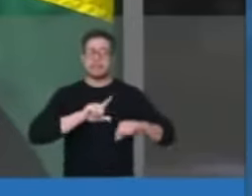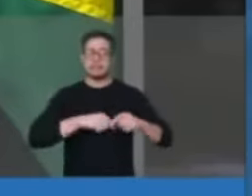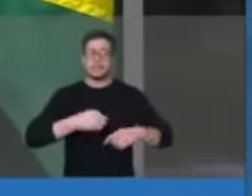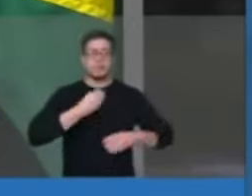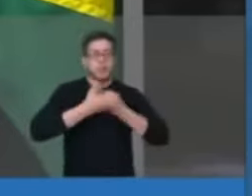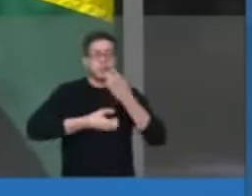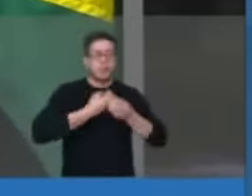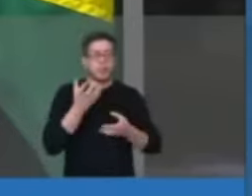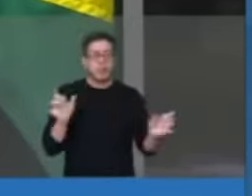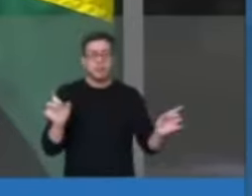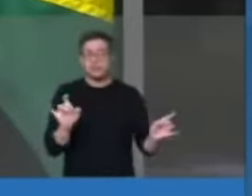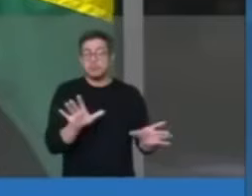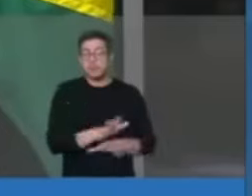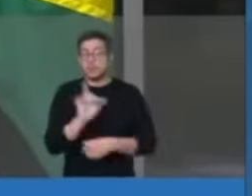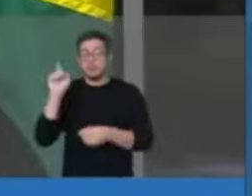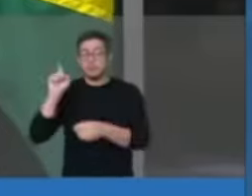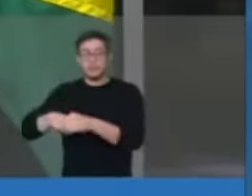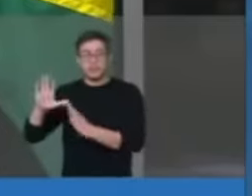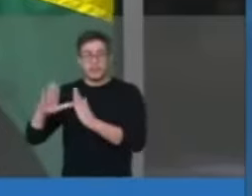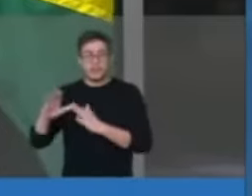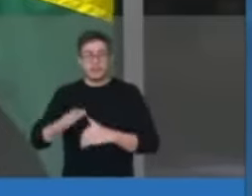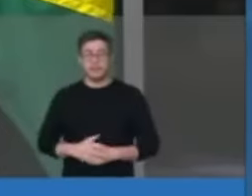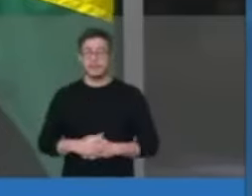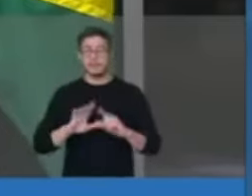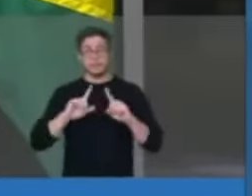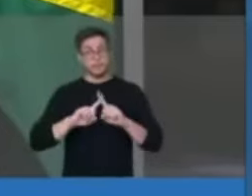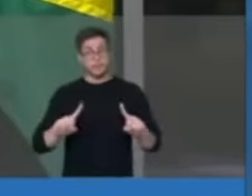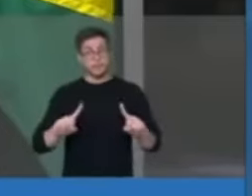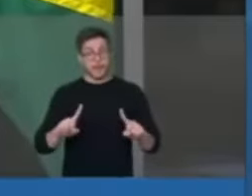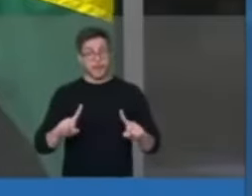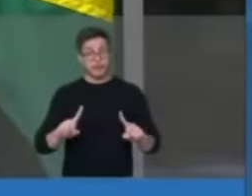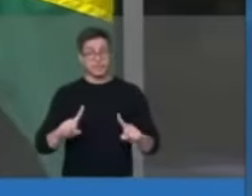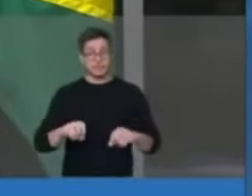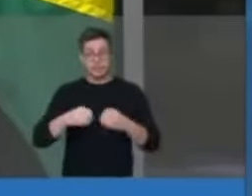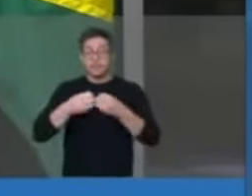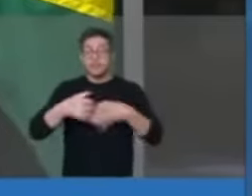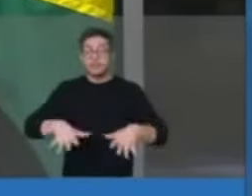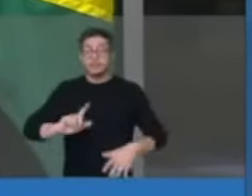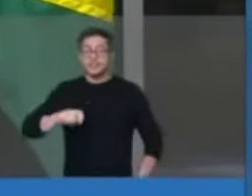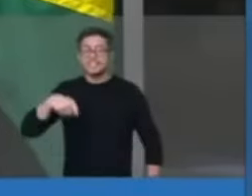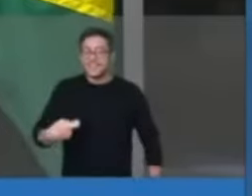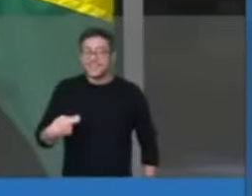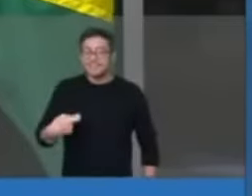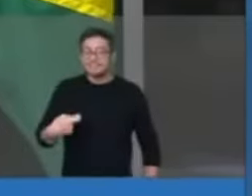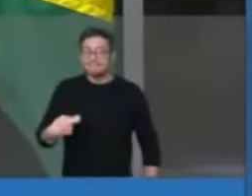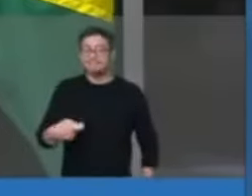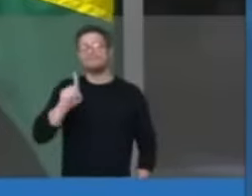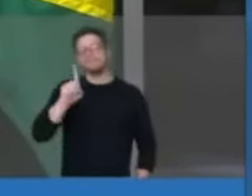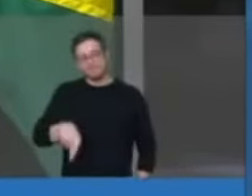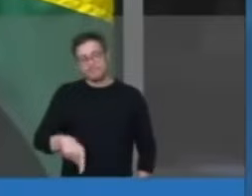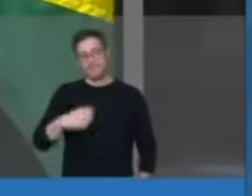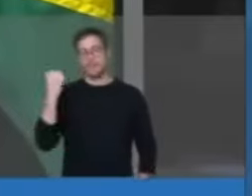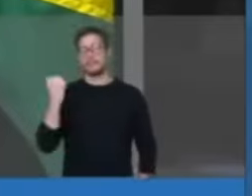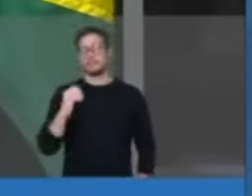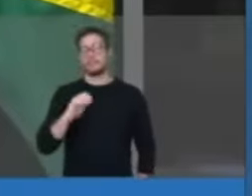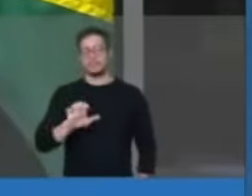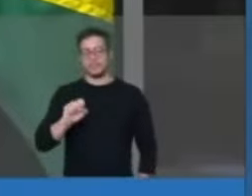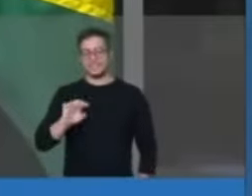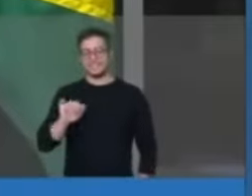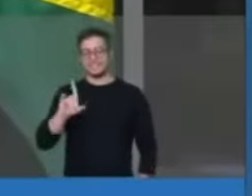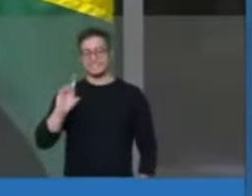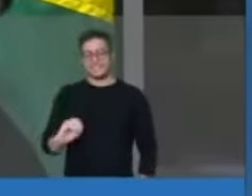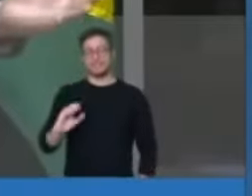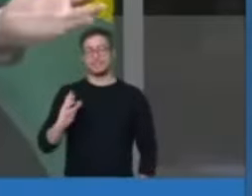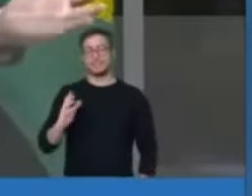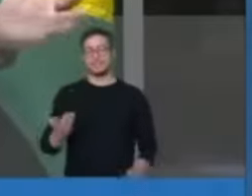prejuízo enorme todos saem culpando e sai aí cadê o governador de São Paulo o que que faz governador de Goiás governador de Mato